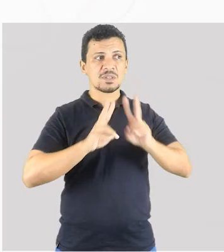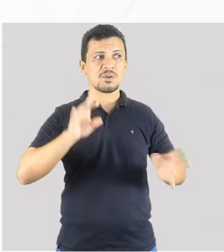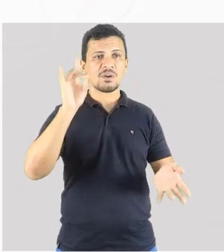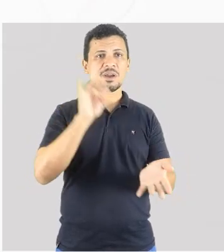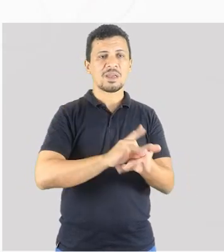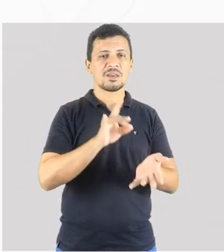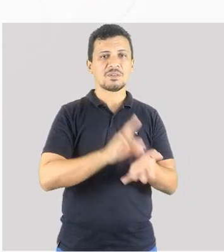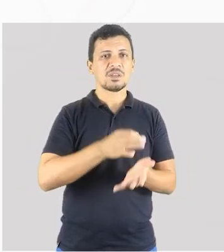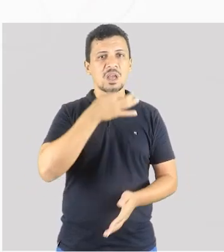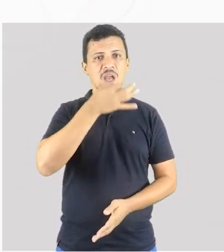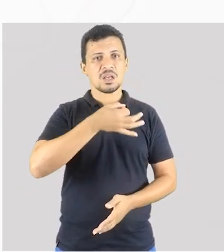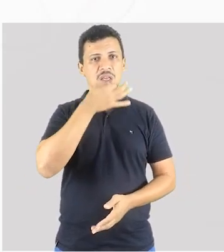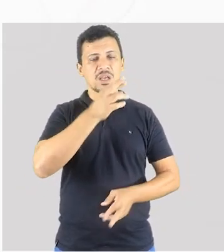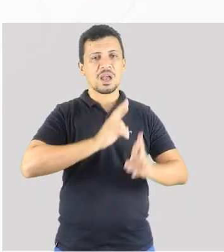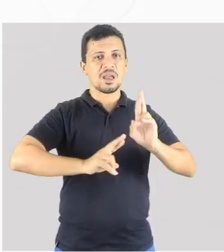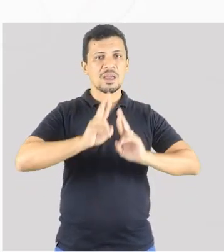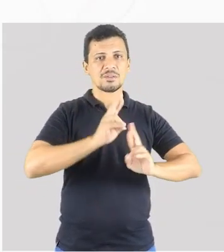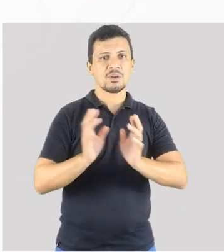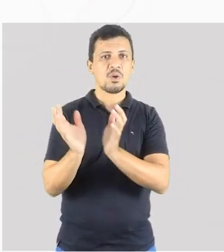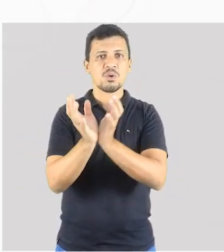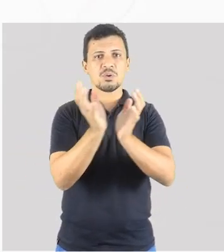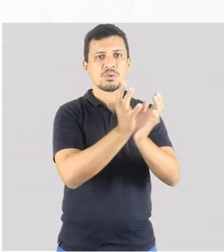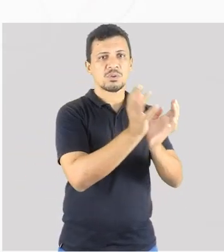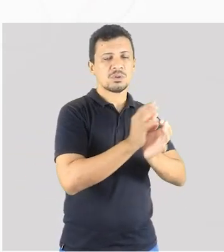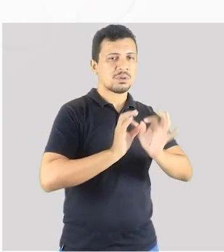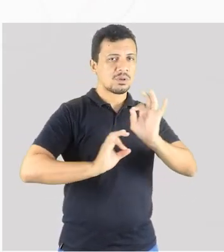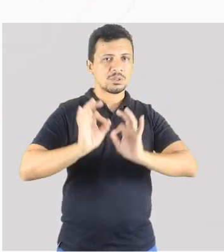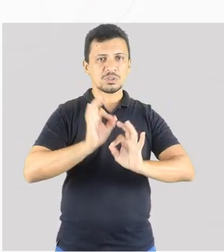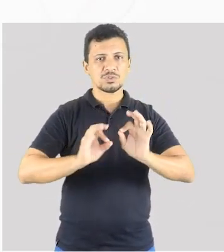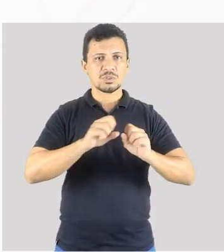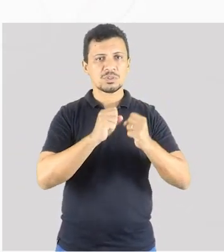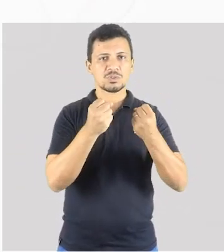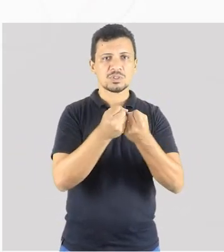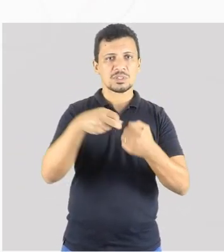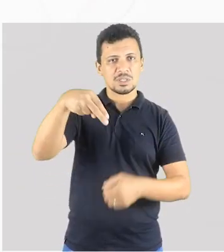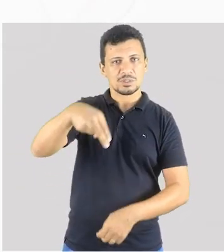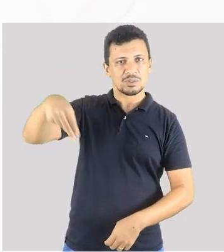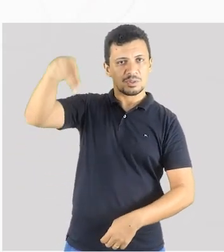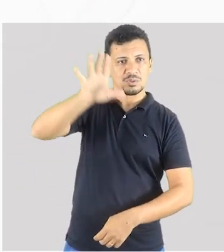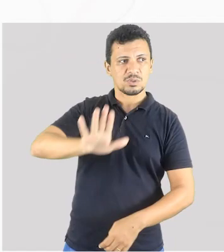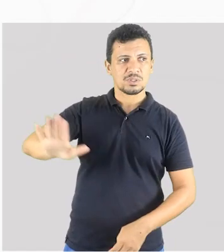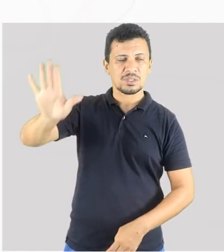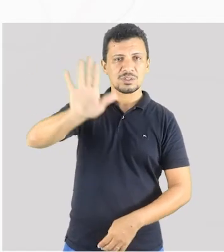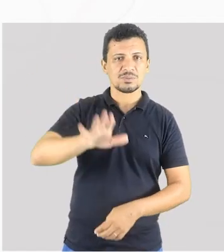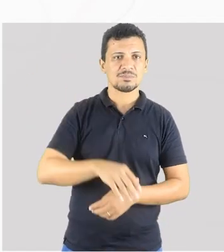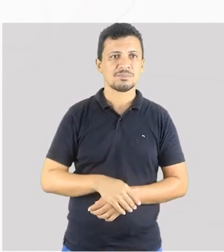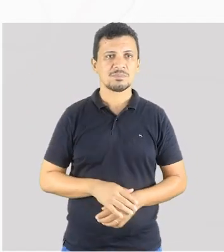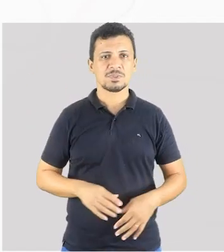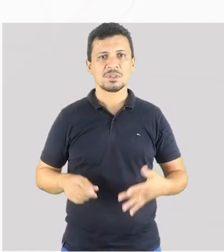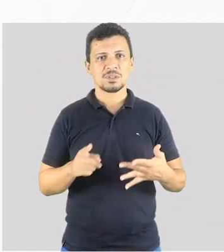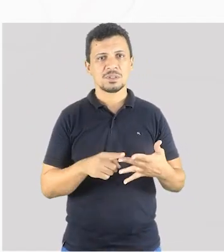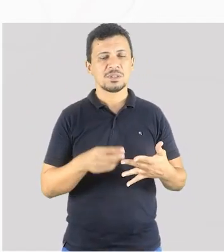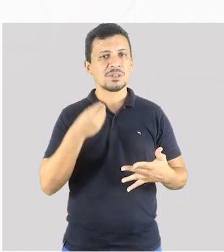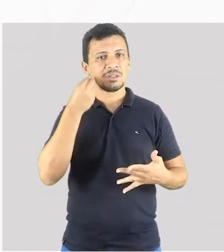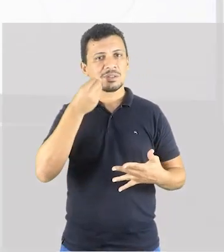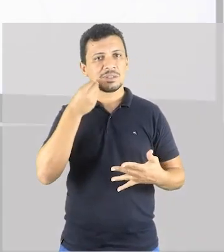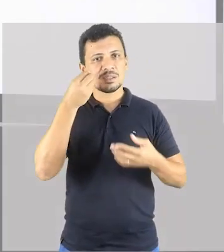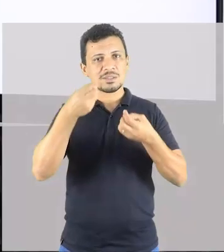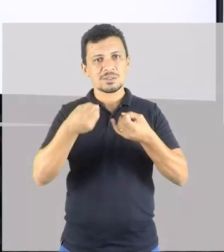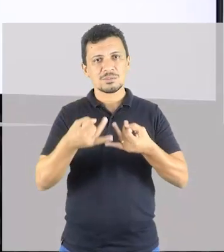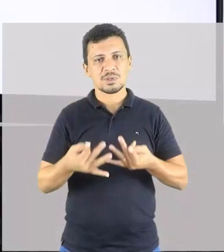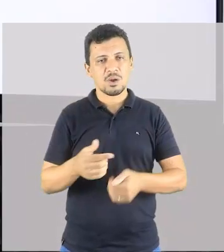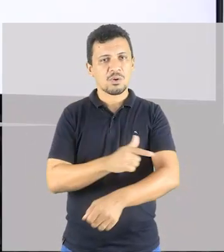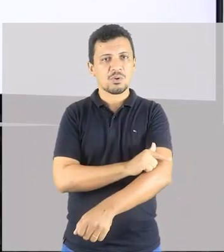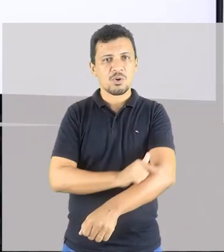das relações entre as classes que estruturam a sociedade no Nordeste. Tenta explicar o comportamento do